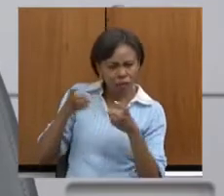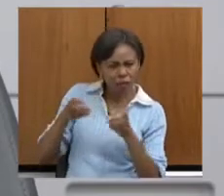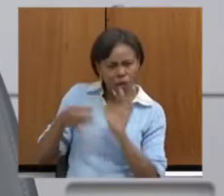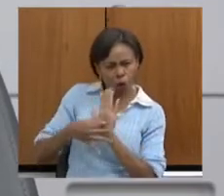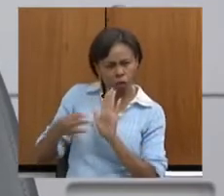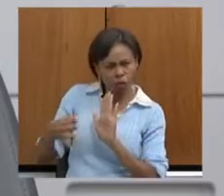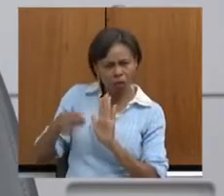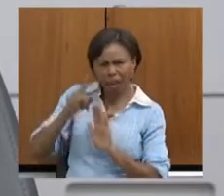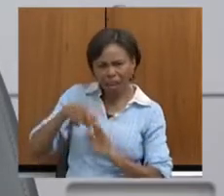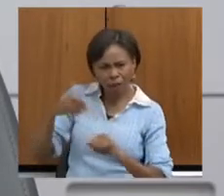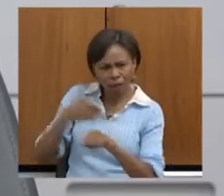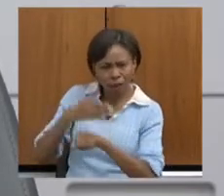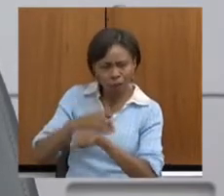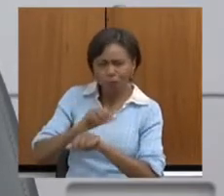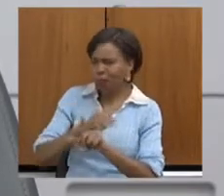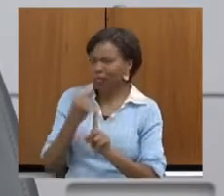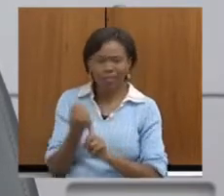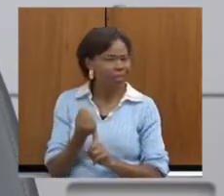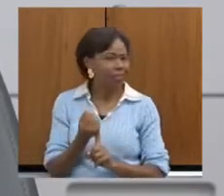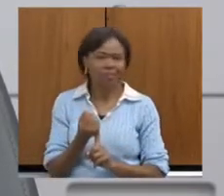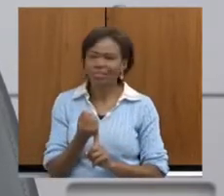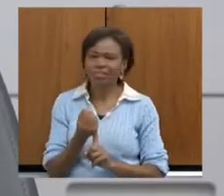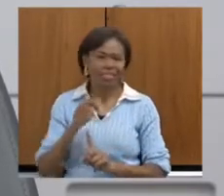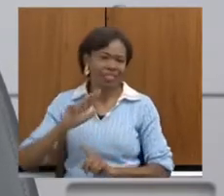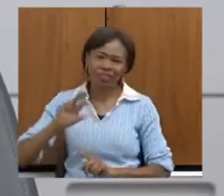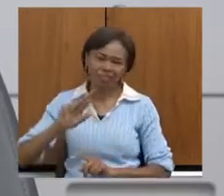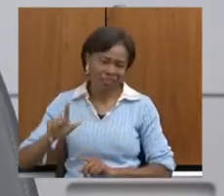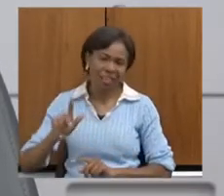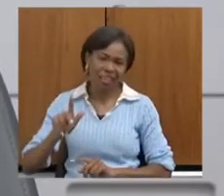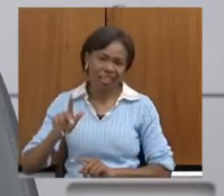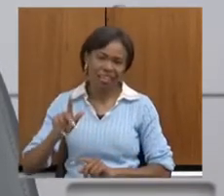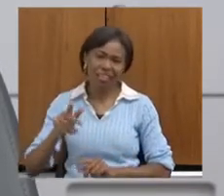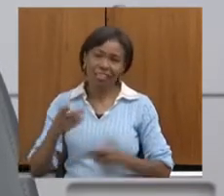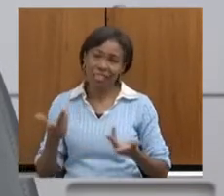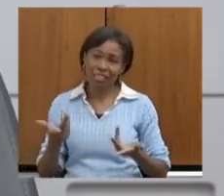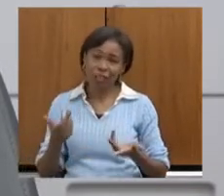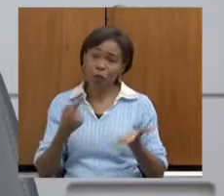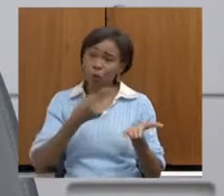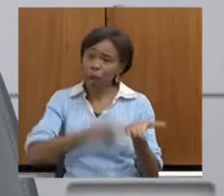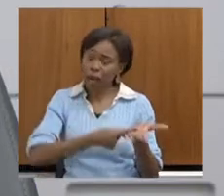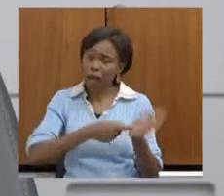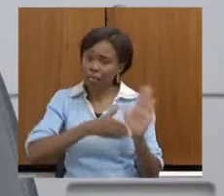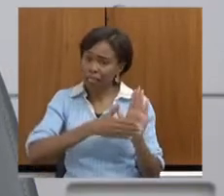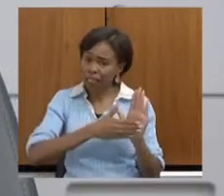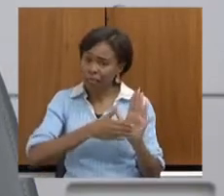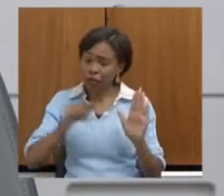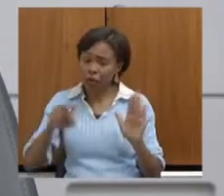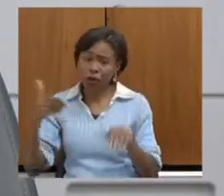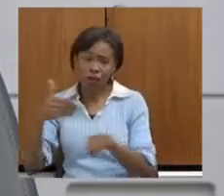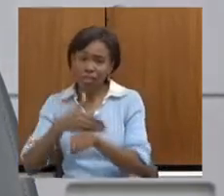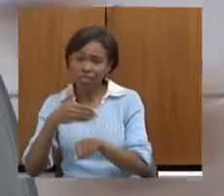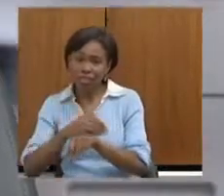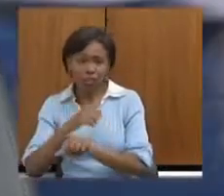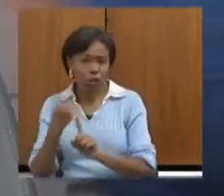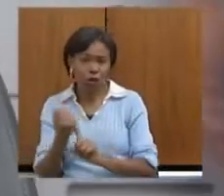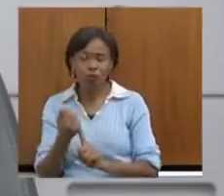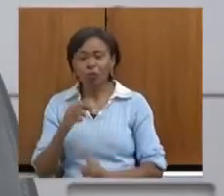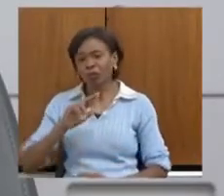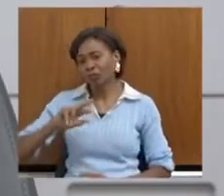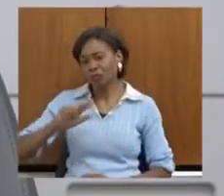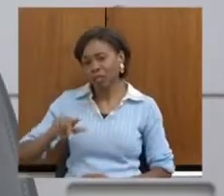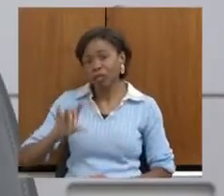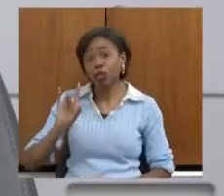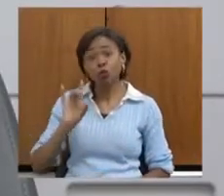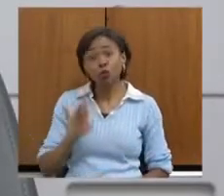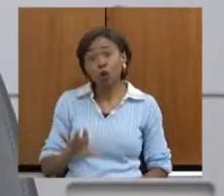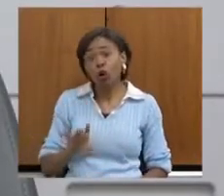queremos honestamente não se está fazendo uma repactuação com participação social está se fazendo a recaptação possível em